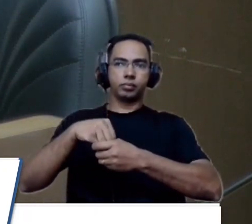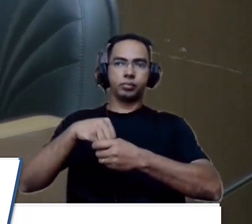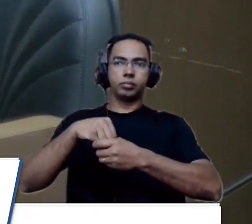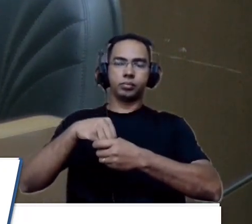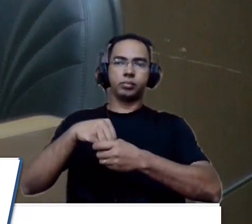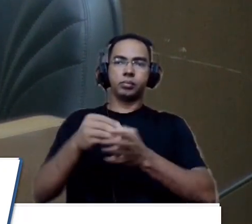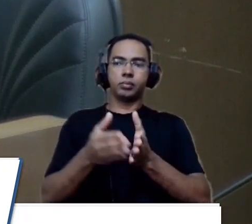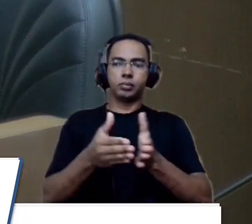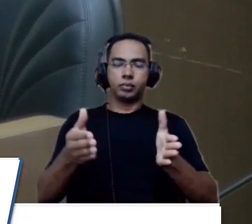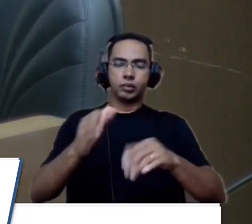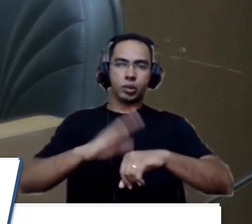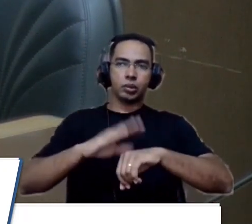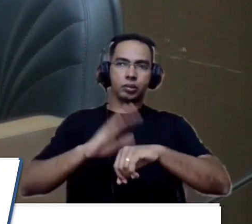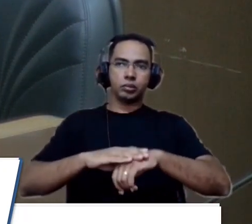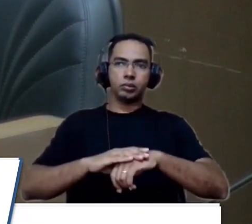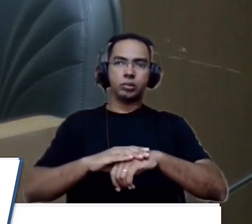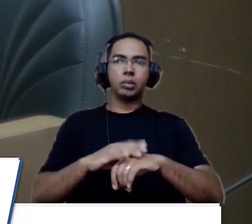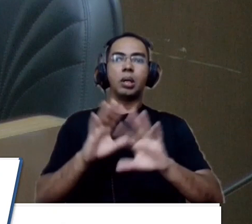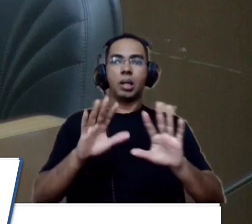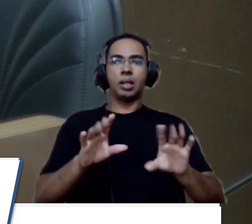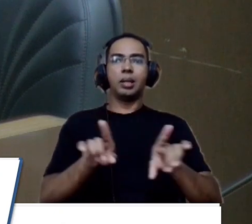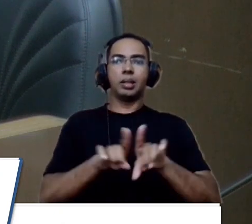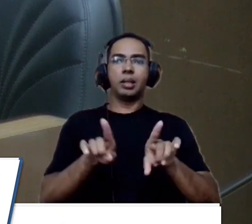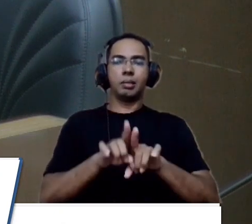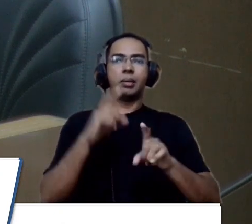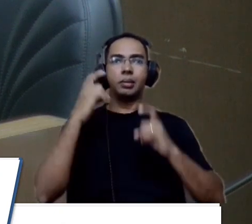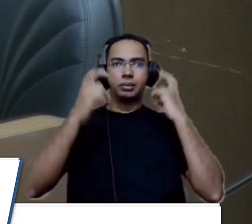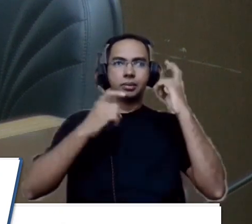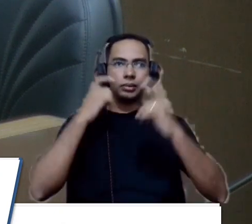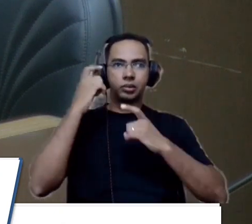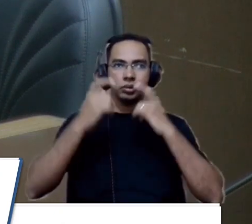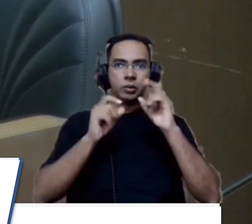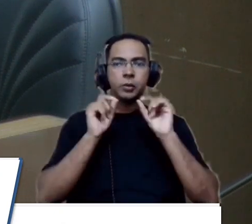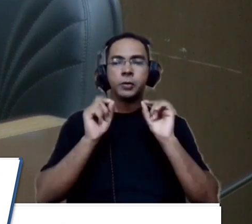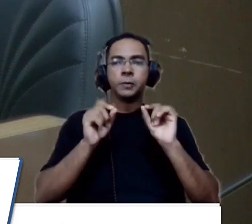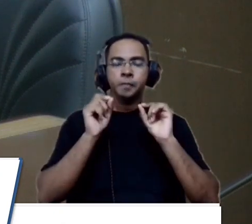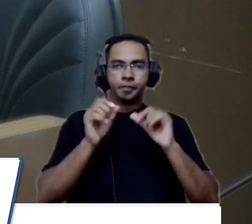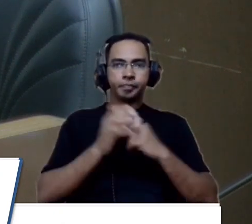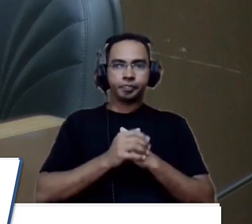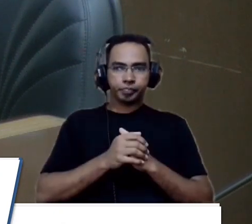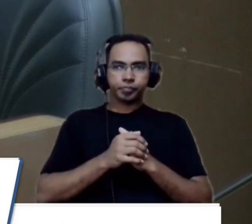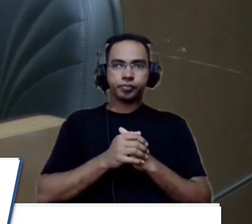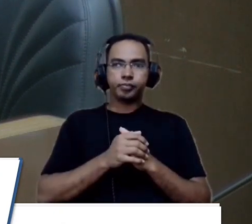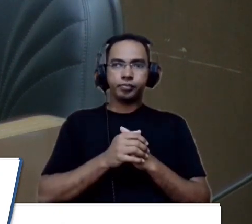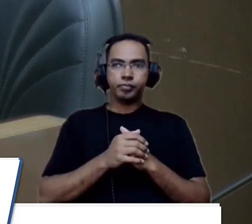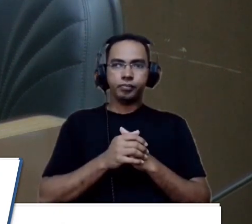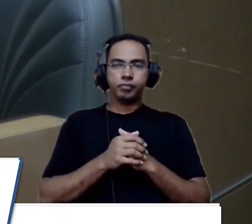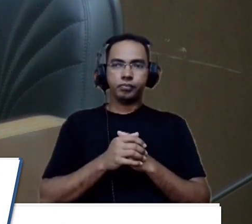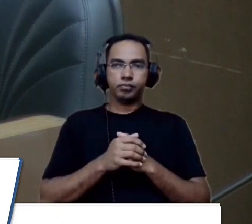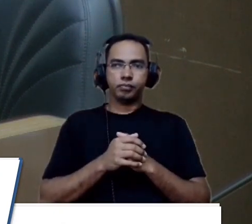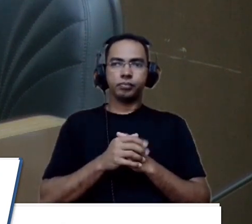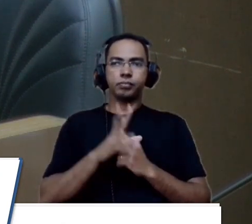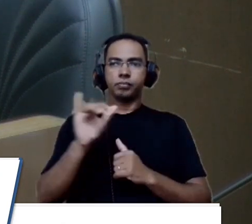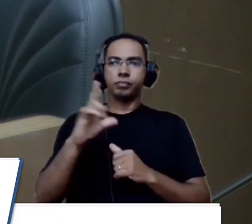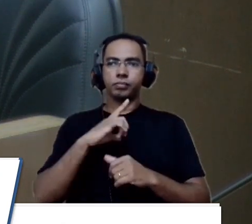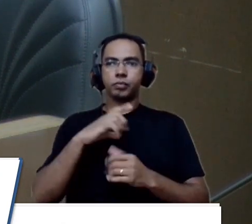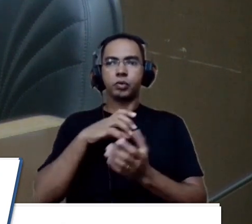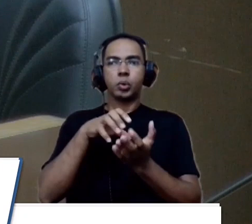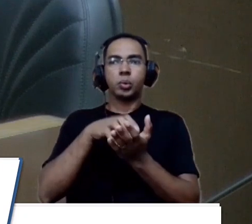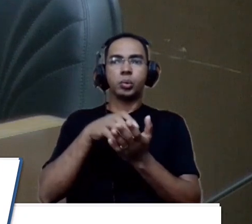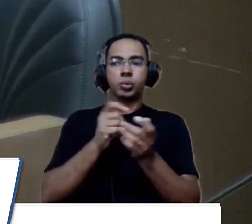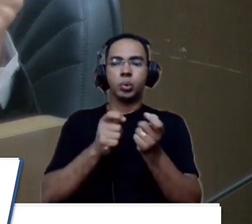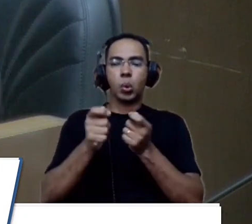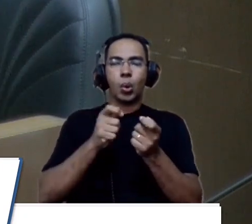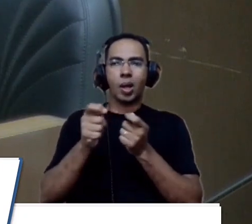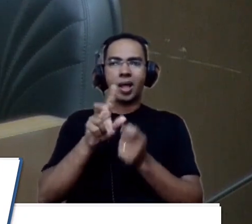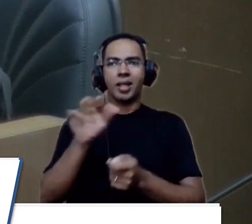aí. E uma coisa assim que preocupa um pouco é que vai ter um órgão regulador. Esse órgão